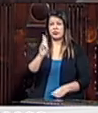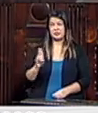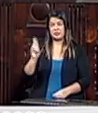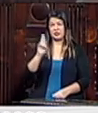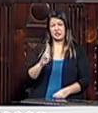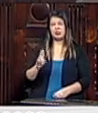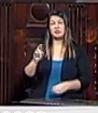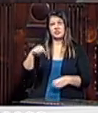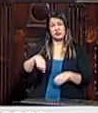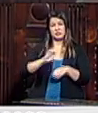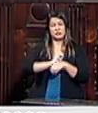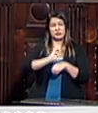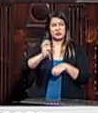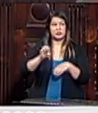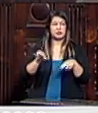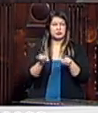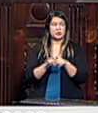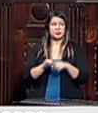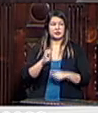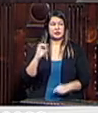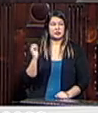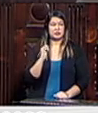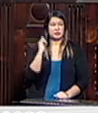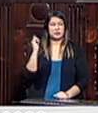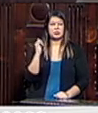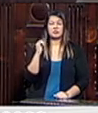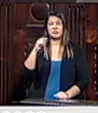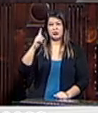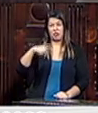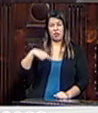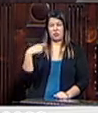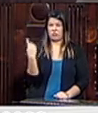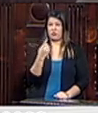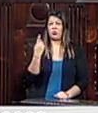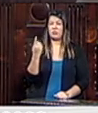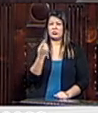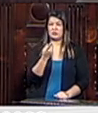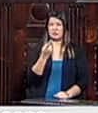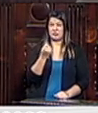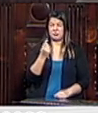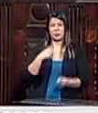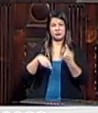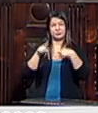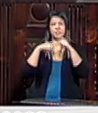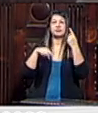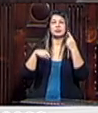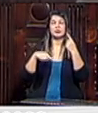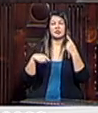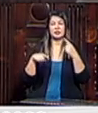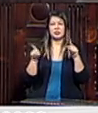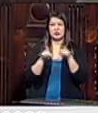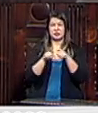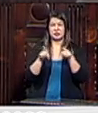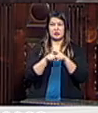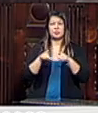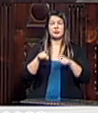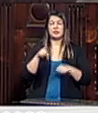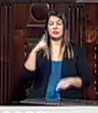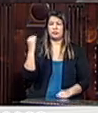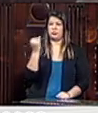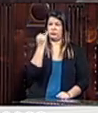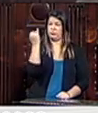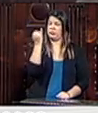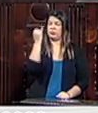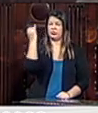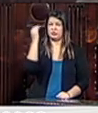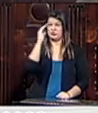estaduais, entendendo que esse é o nosso capital, esse é o nosso capital intelectual e de importância